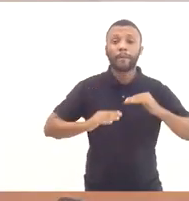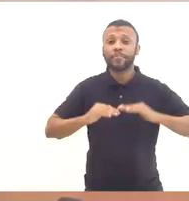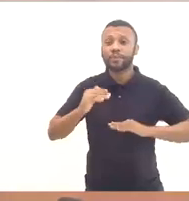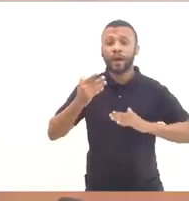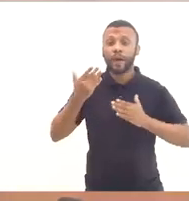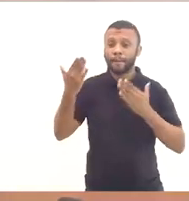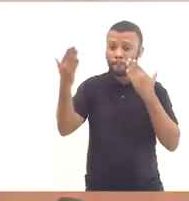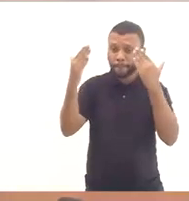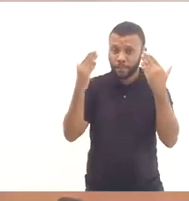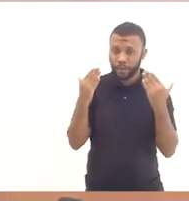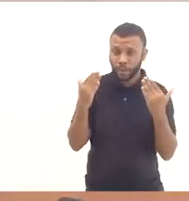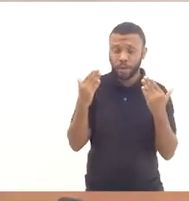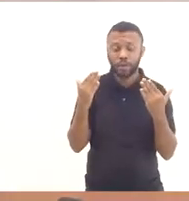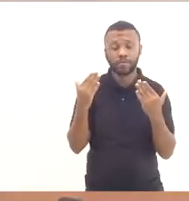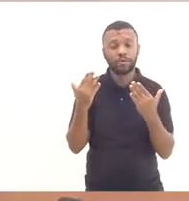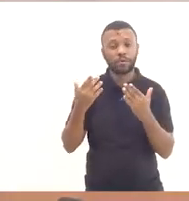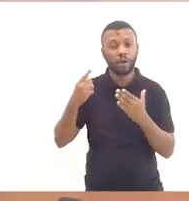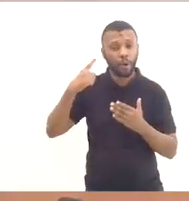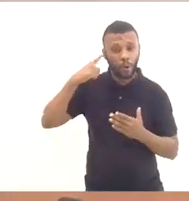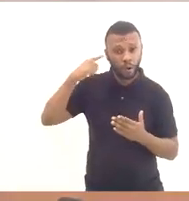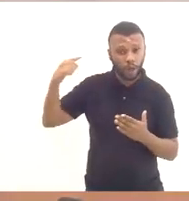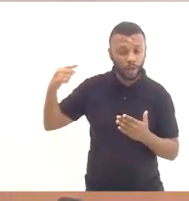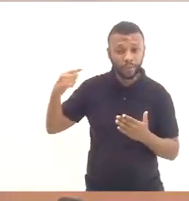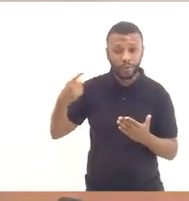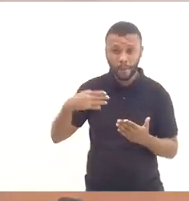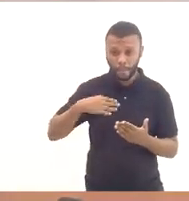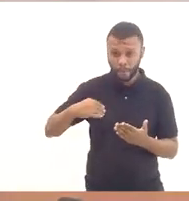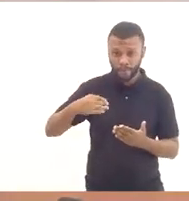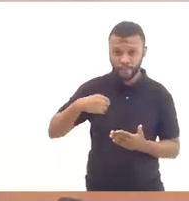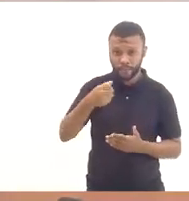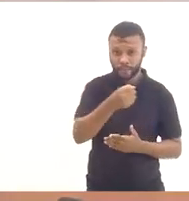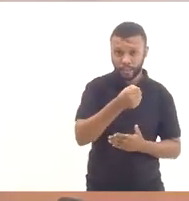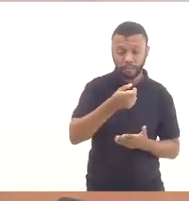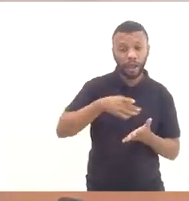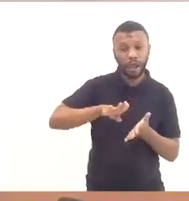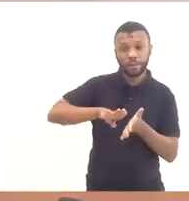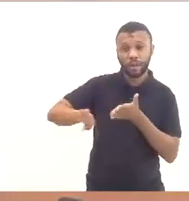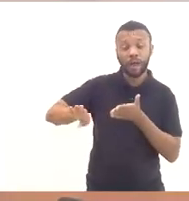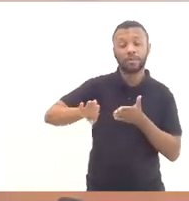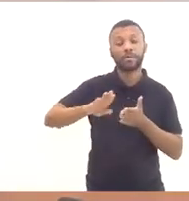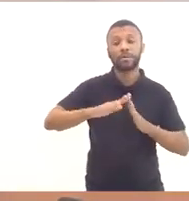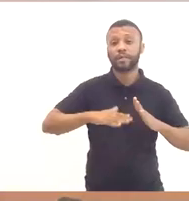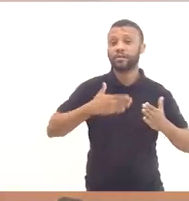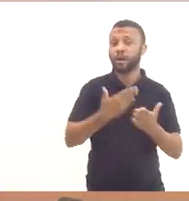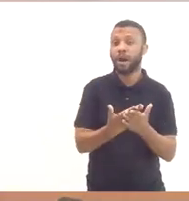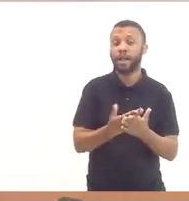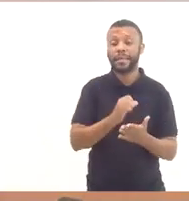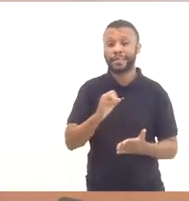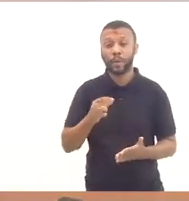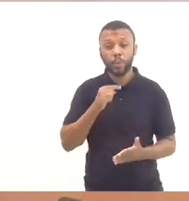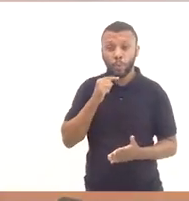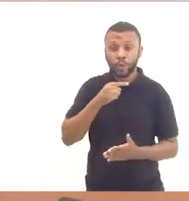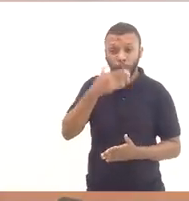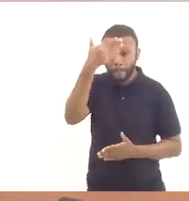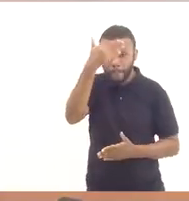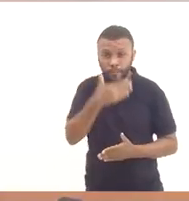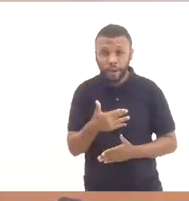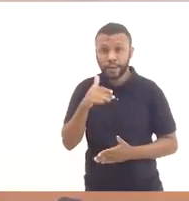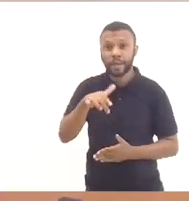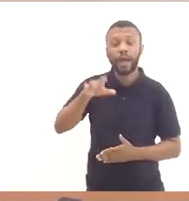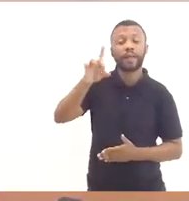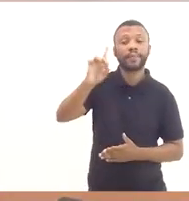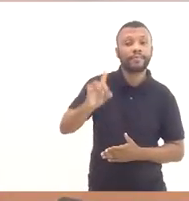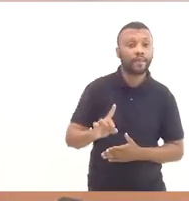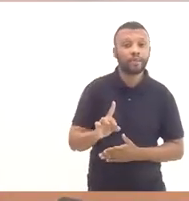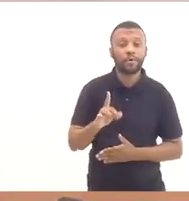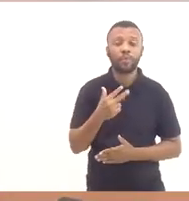não consigo um laudo do neurologista e o meu filho está sendo retirado da escola por que você não prova que ele é deficiente eu não posso cobrar nada o